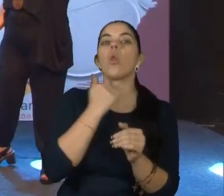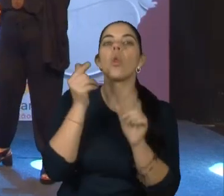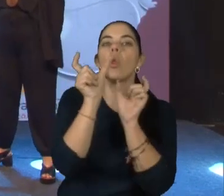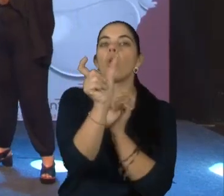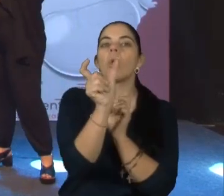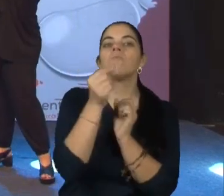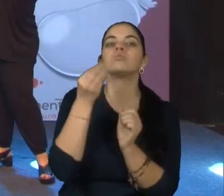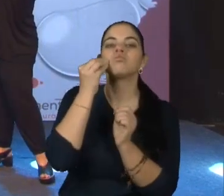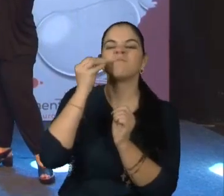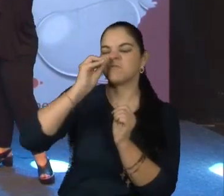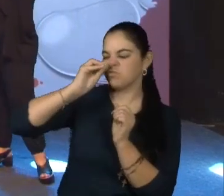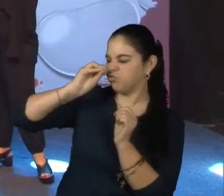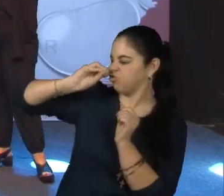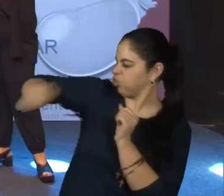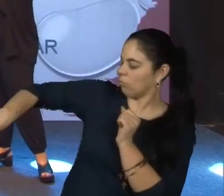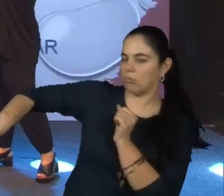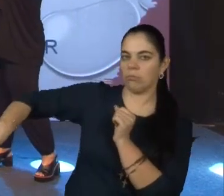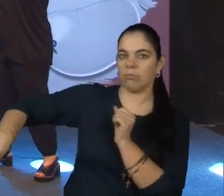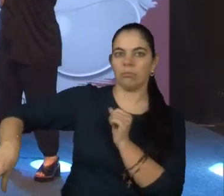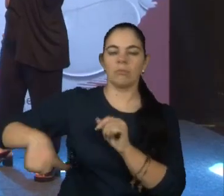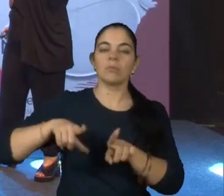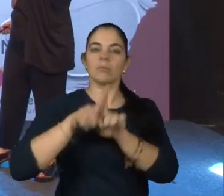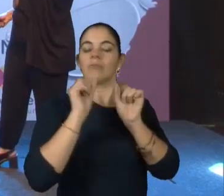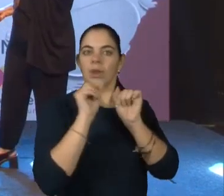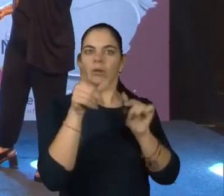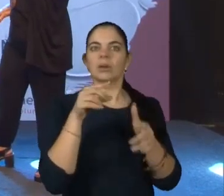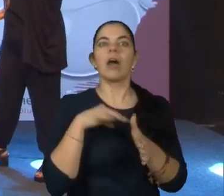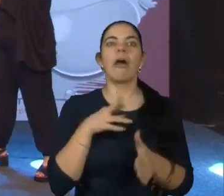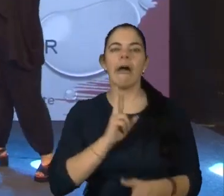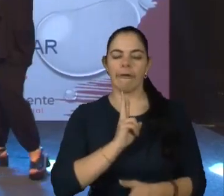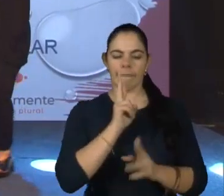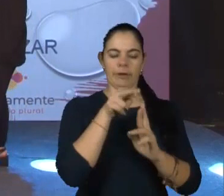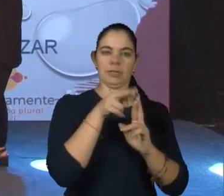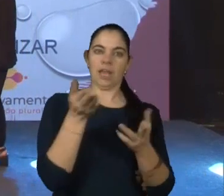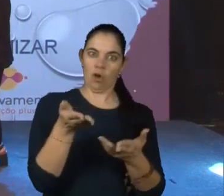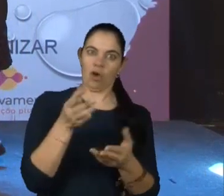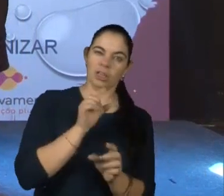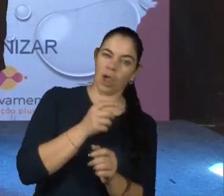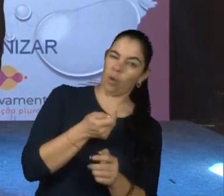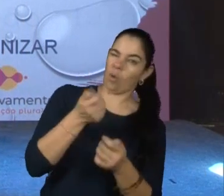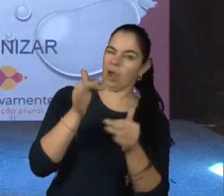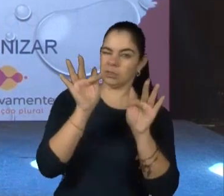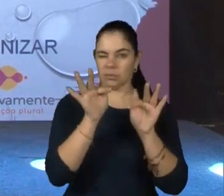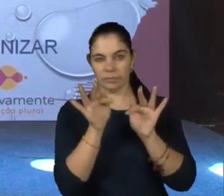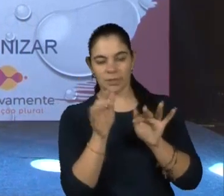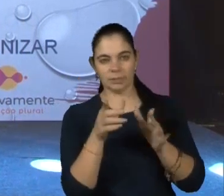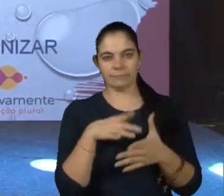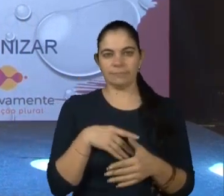E a gente pode sempre escolher as referências, aquilo que eu falei antes para você. E agora que a gente está terminando, eu queria dizer uma